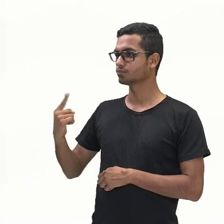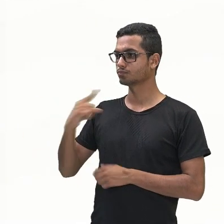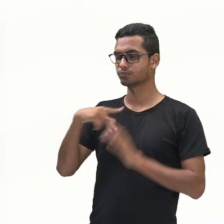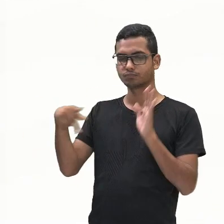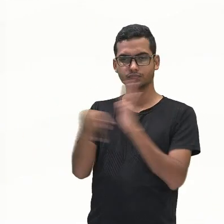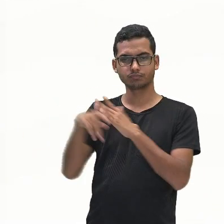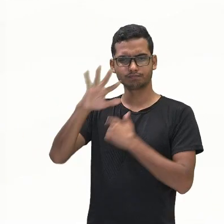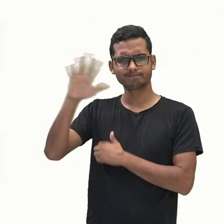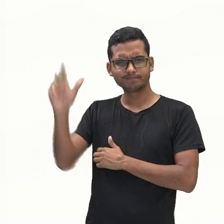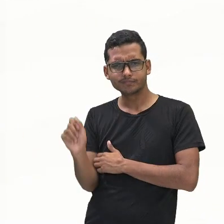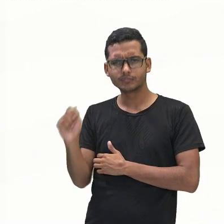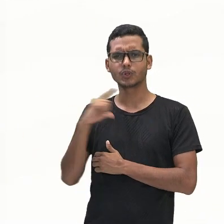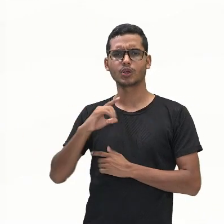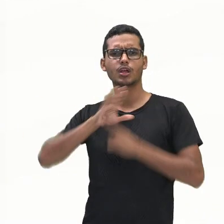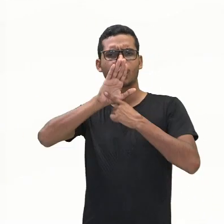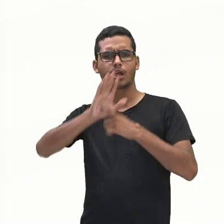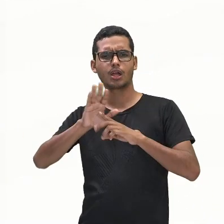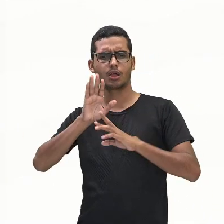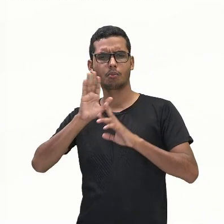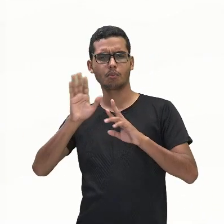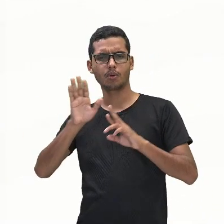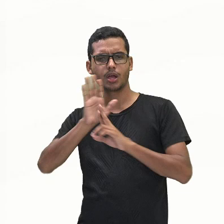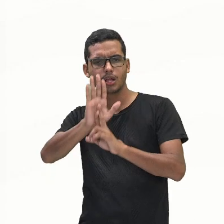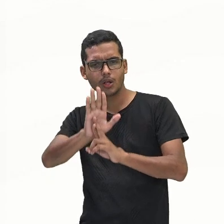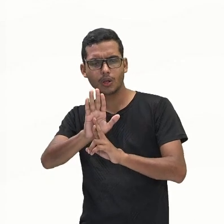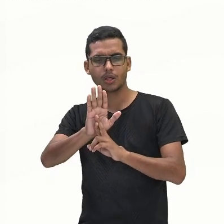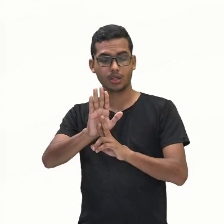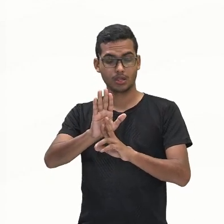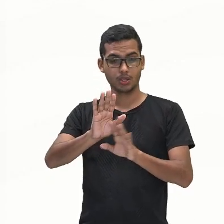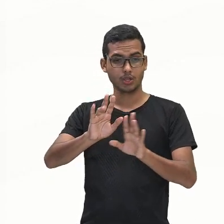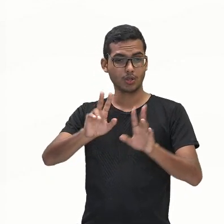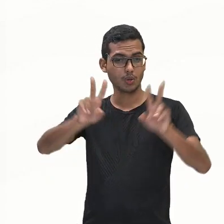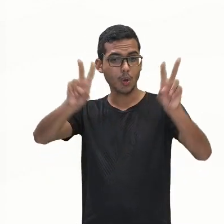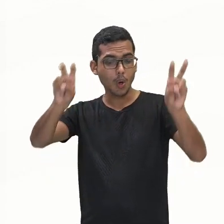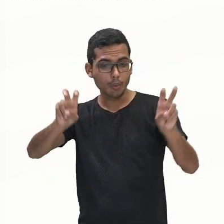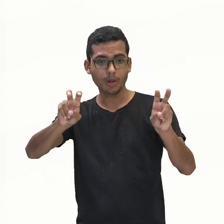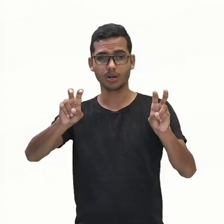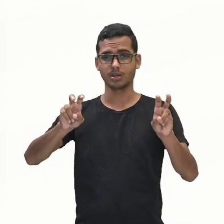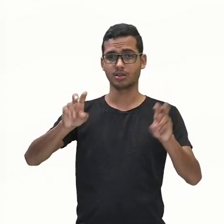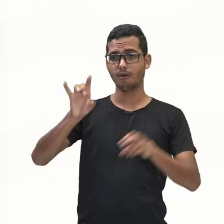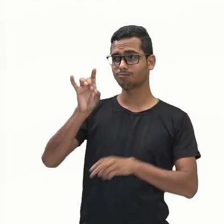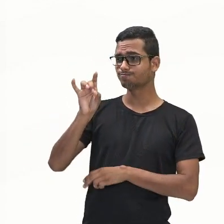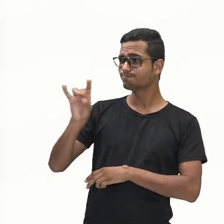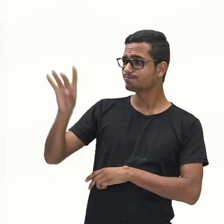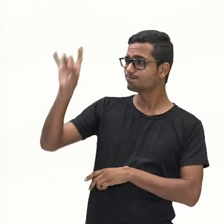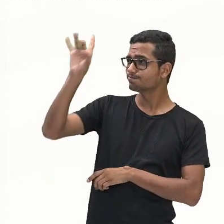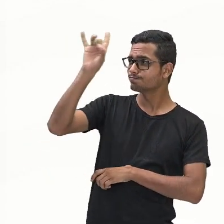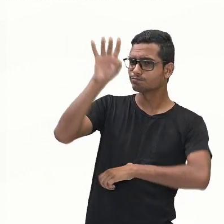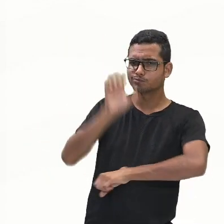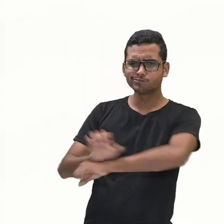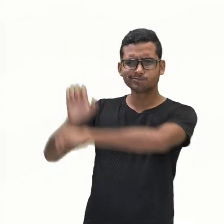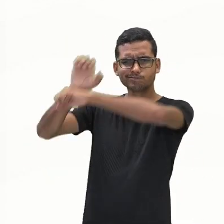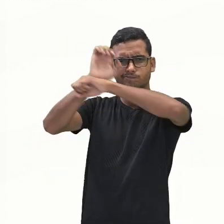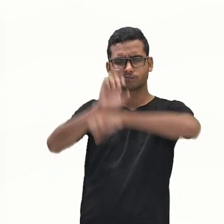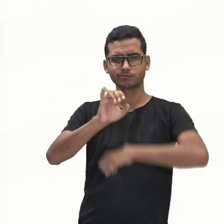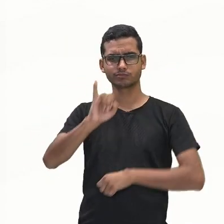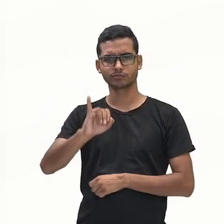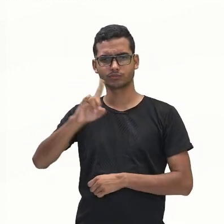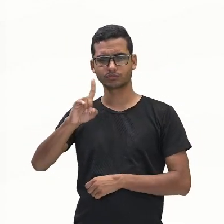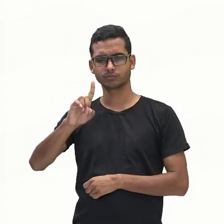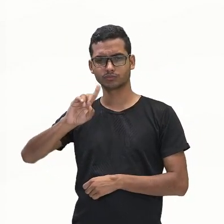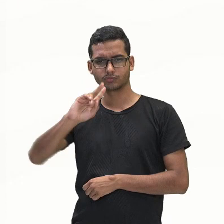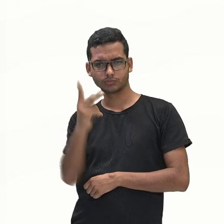né? Então, quando a gente observa o IDH aí de cada um dos estados brasileiros, a